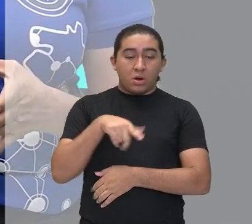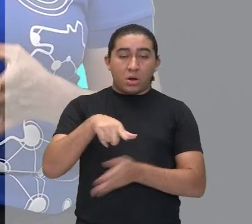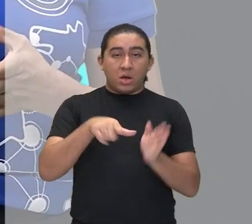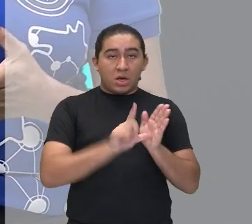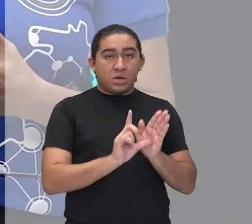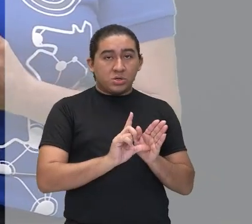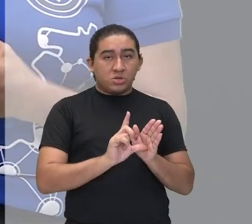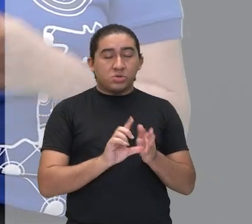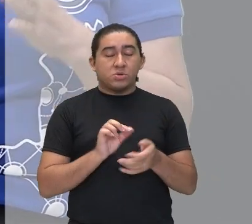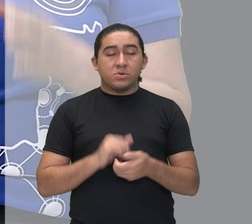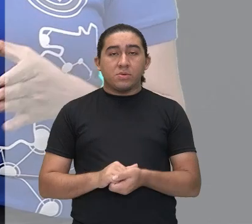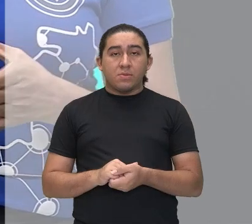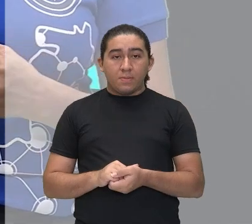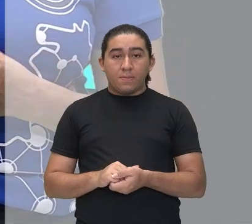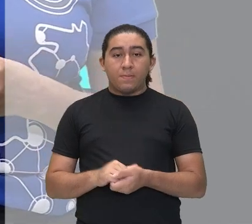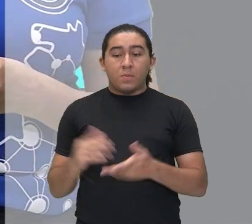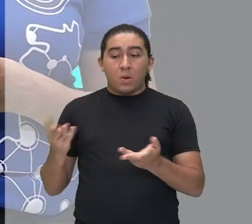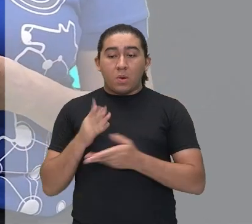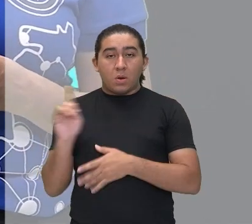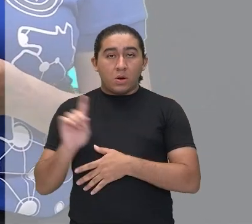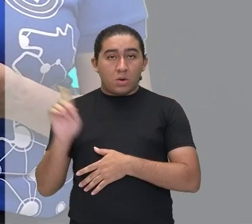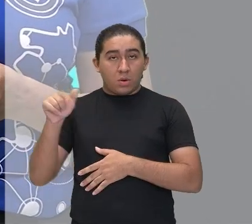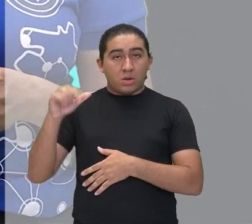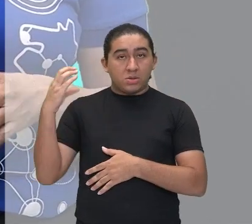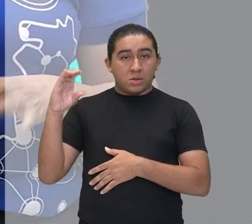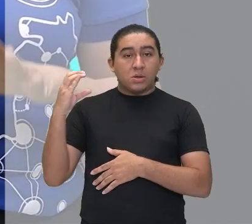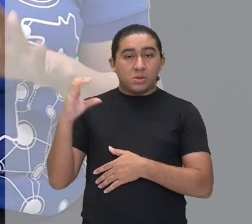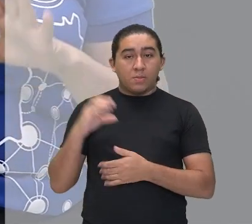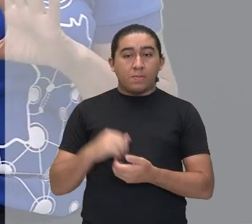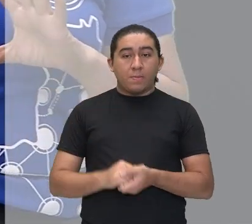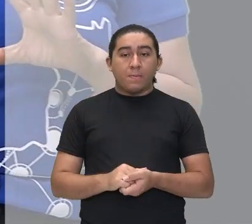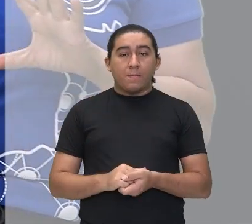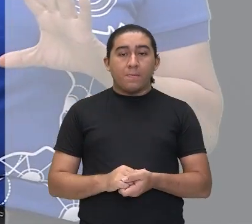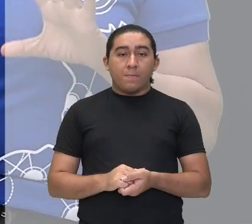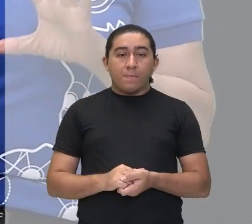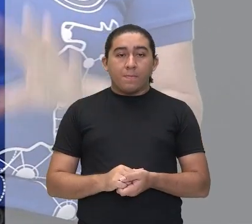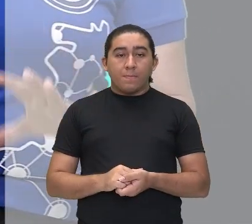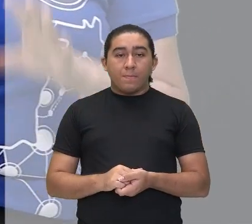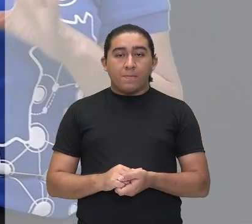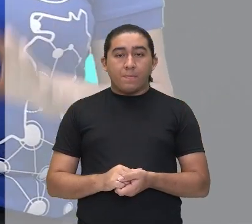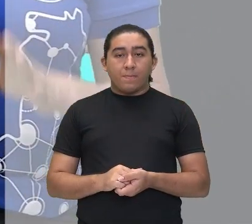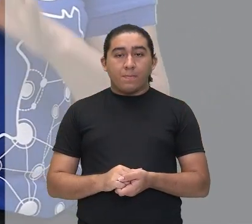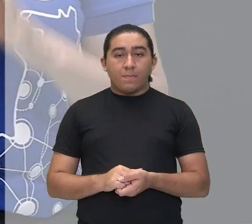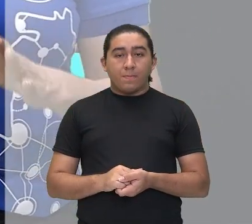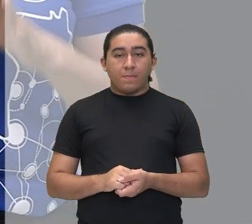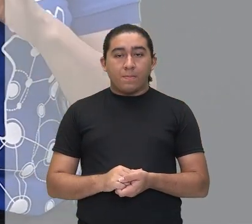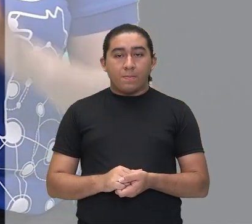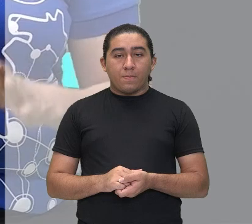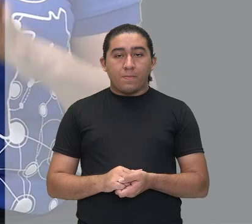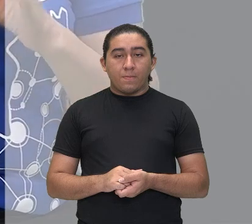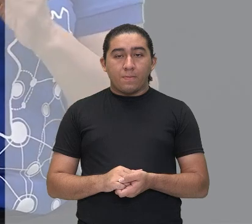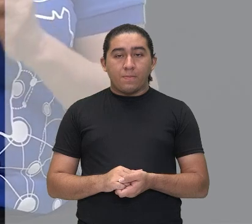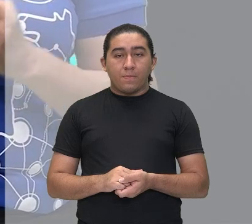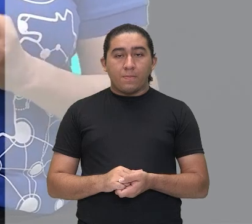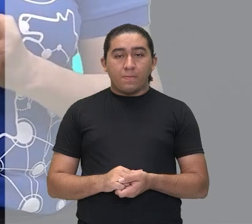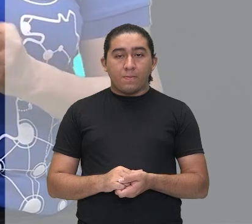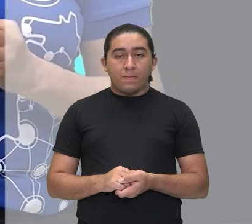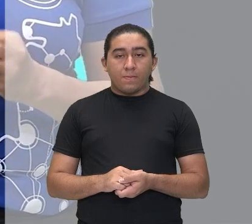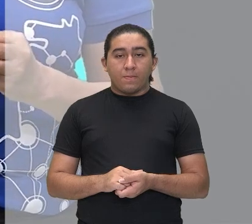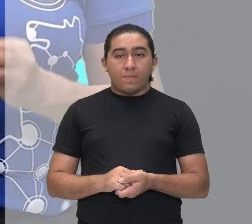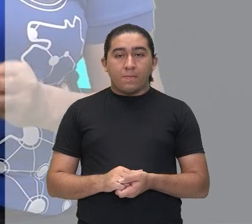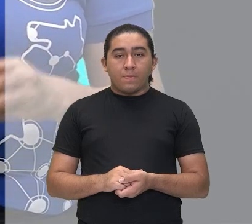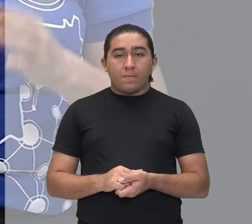Agora, não. É através da ciência. Aí a gente vai, né, analisar um